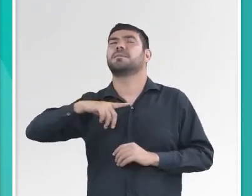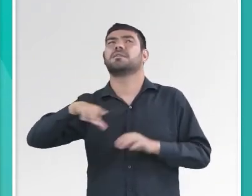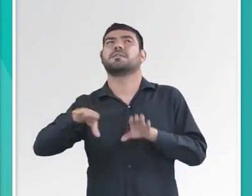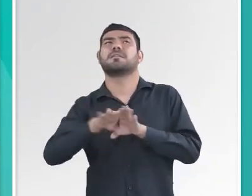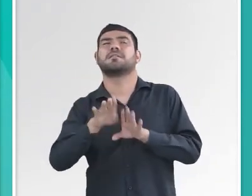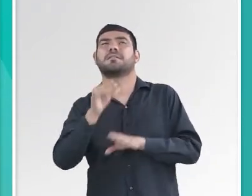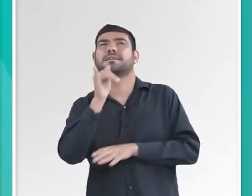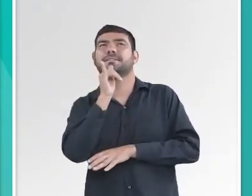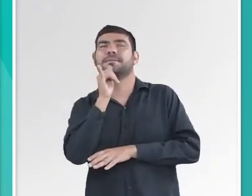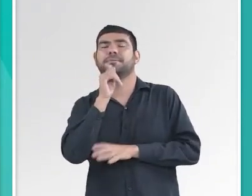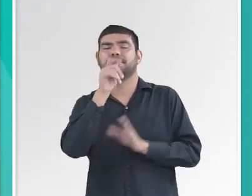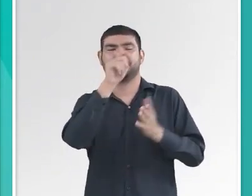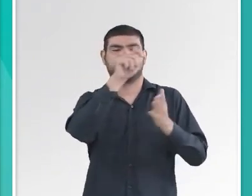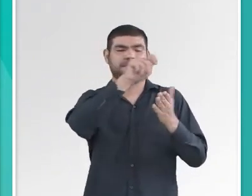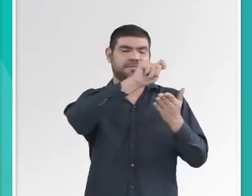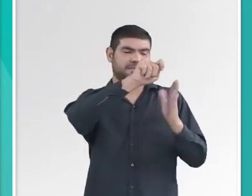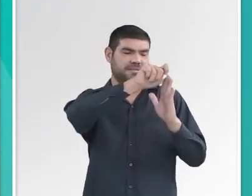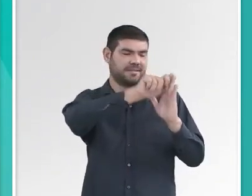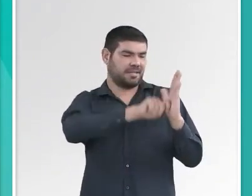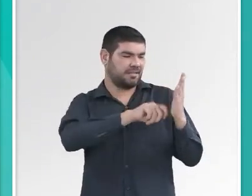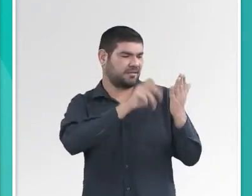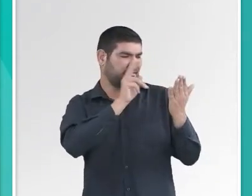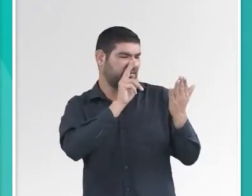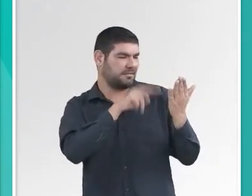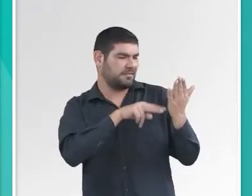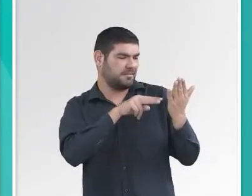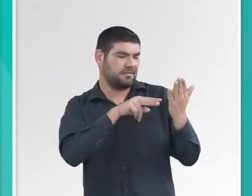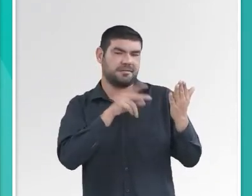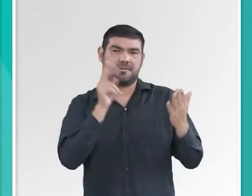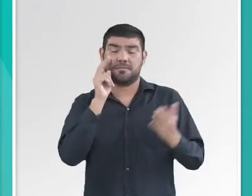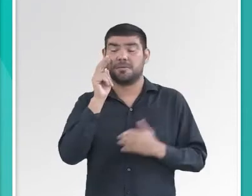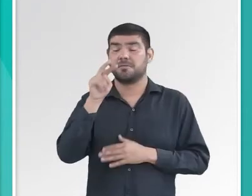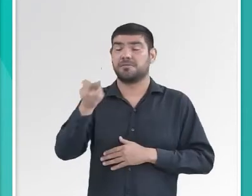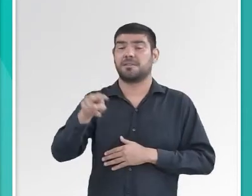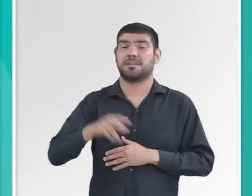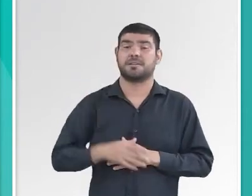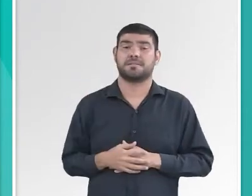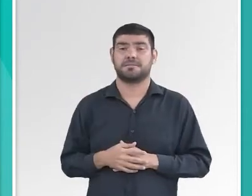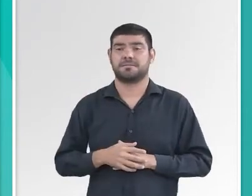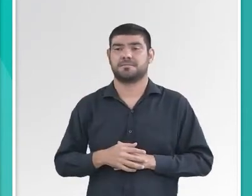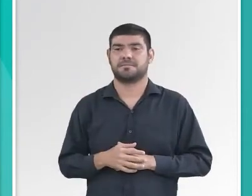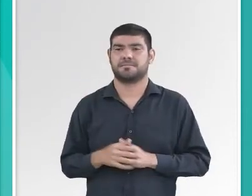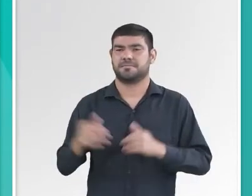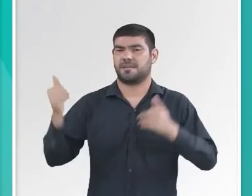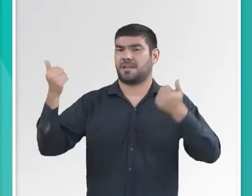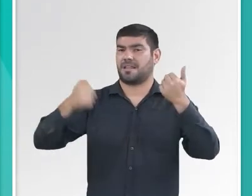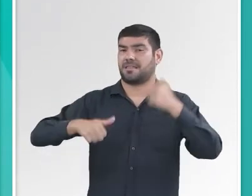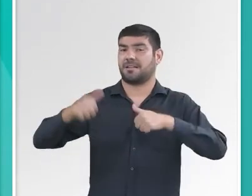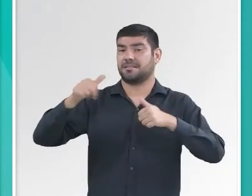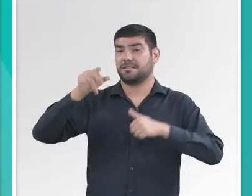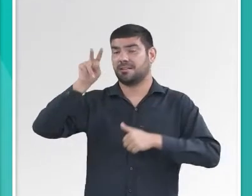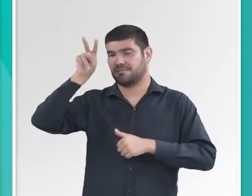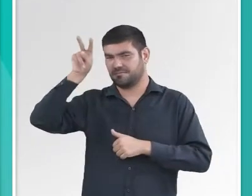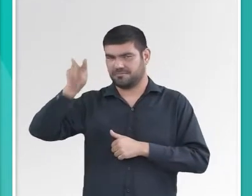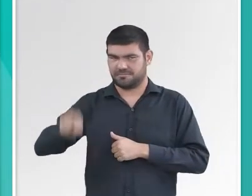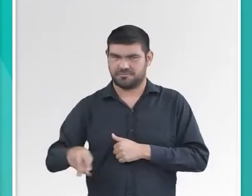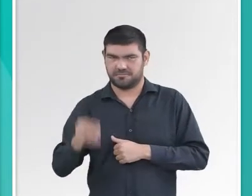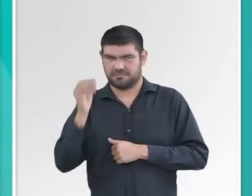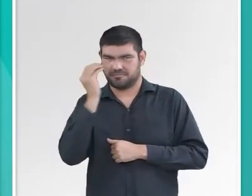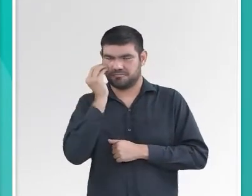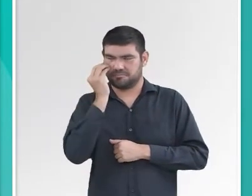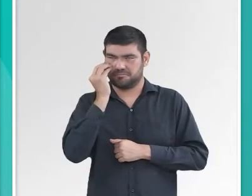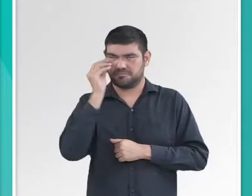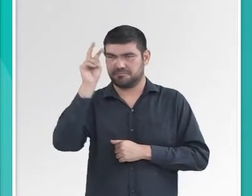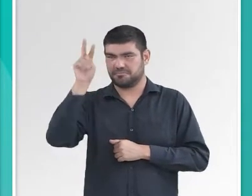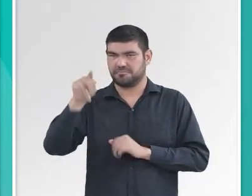possa nos ajudar aí na escrita de vocês, vamos aí, no caso, analisar uma resenha. Então, observando o nosso texto